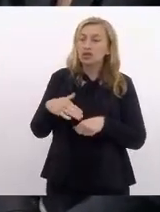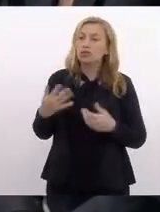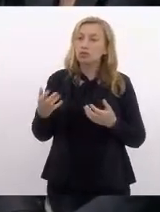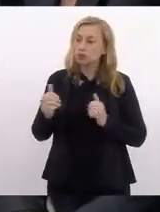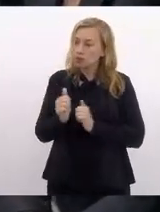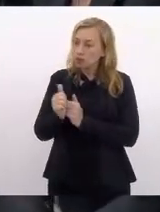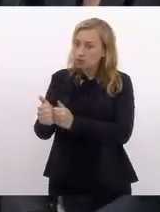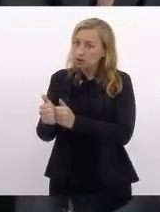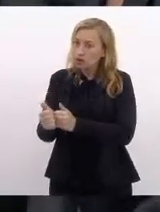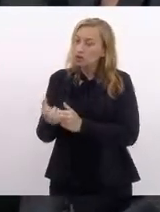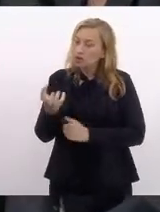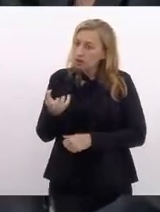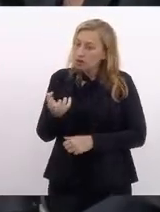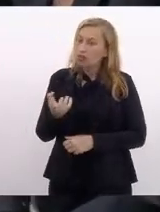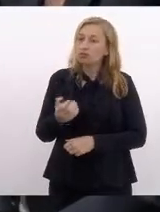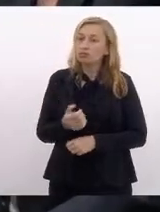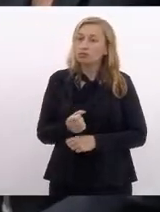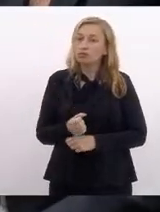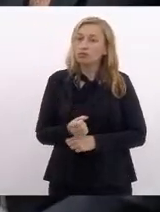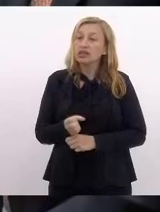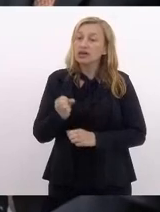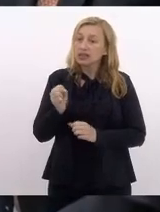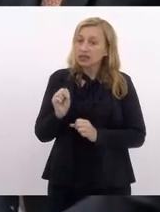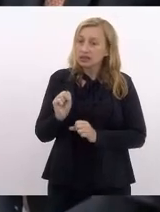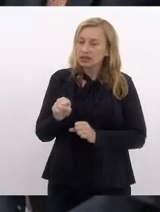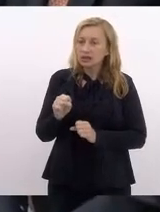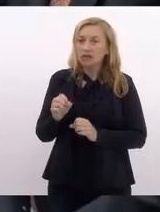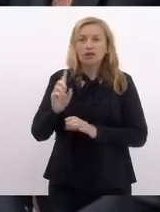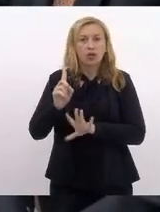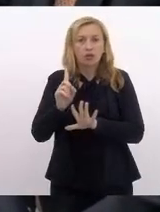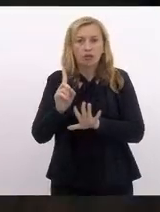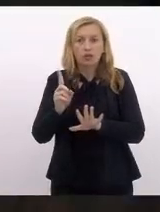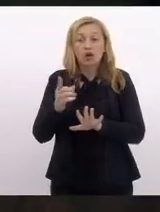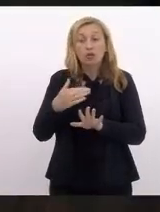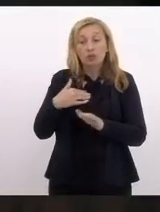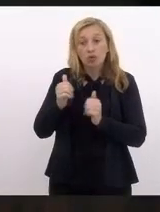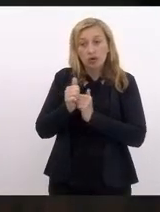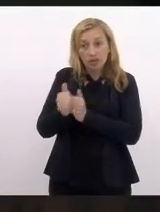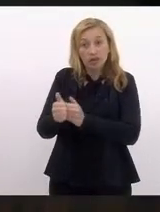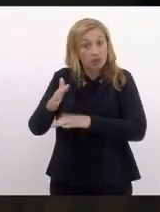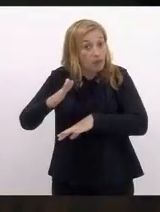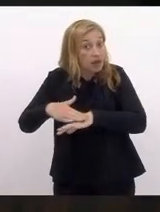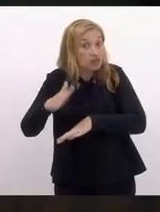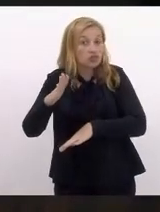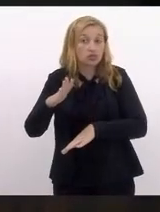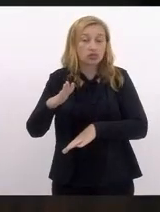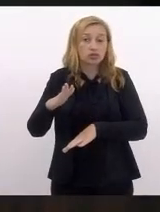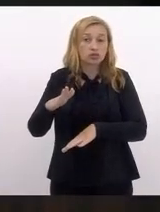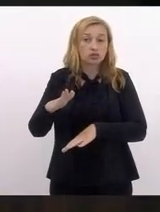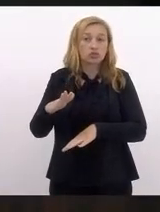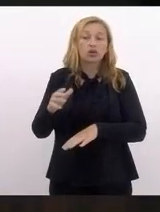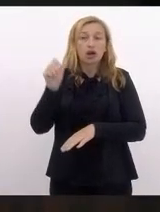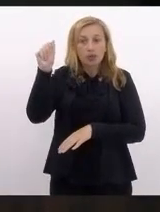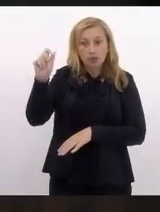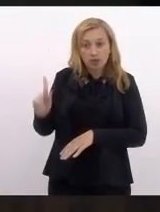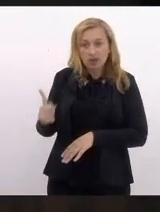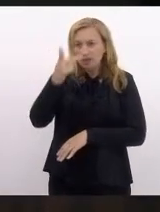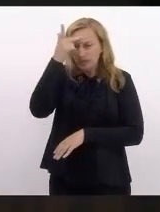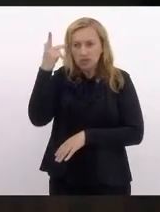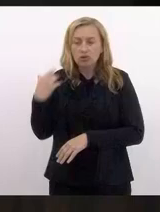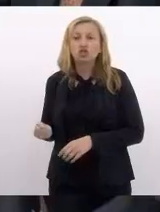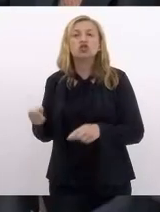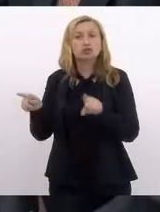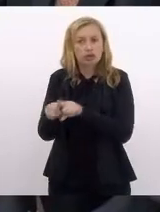eu quero anuir Então se vocês assim caminhar não é isso é minha caminhada demais com os aposentados e pensionistas